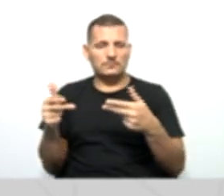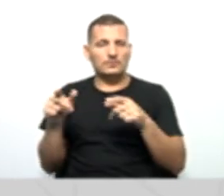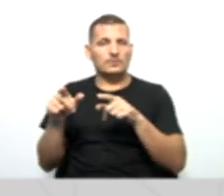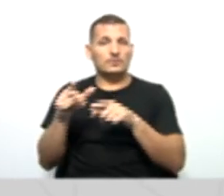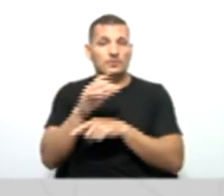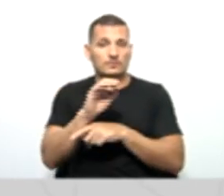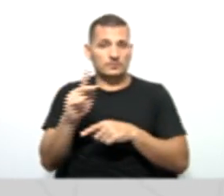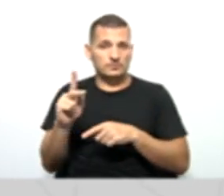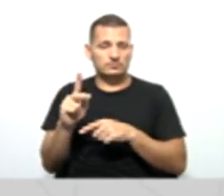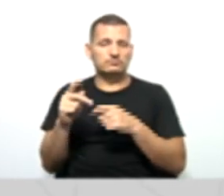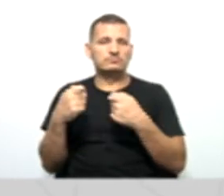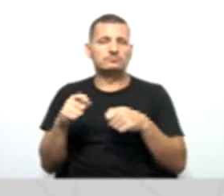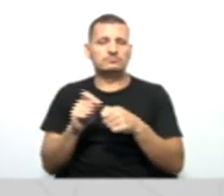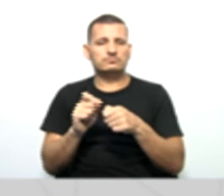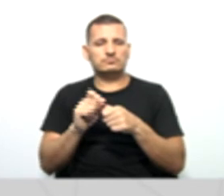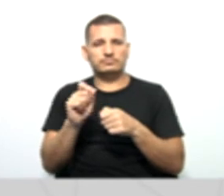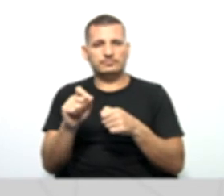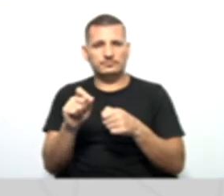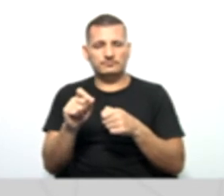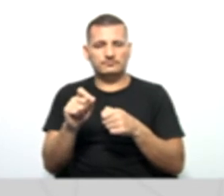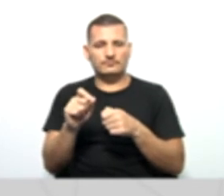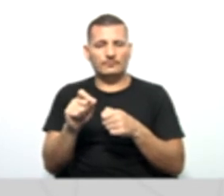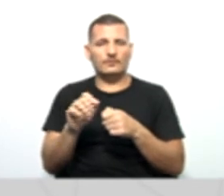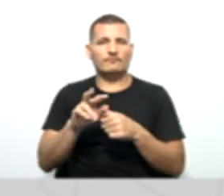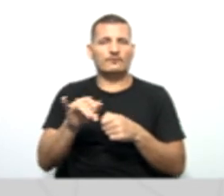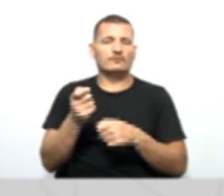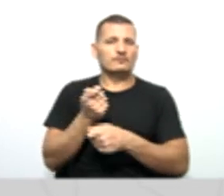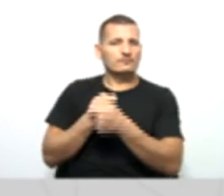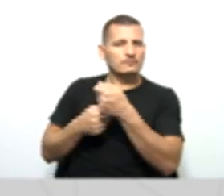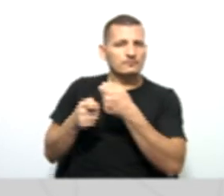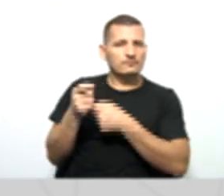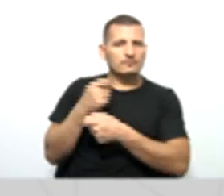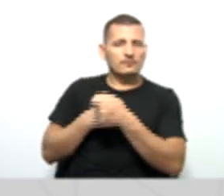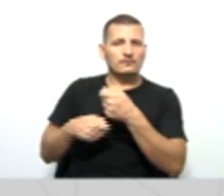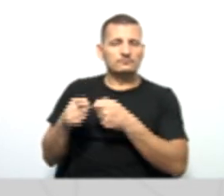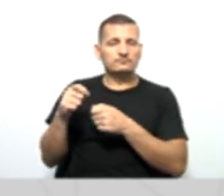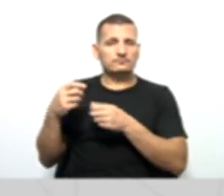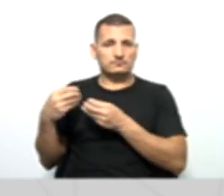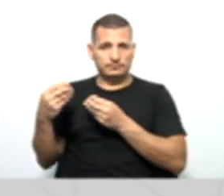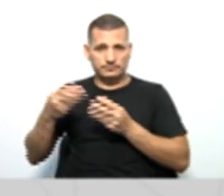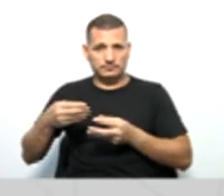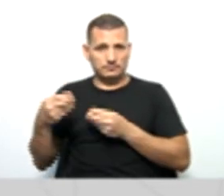que executar o quê, gente? A gente vai negociar com fornecedores. Beleza,